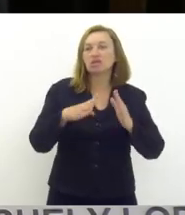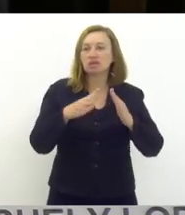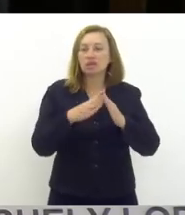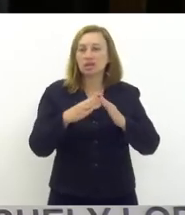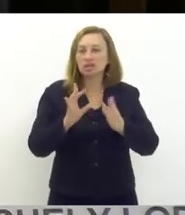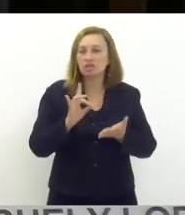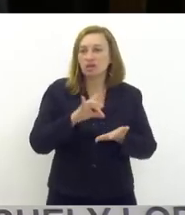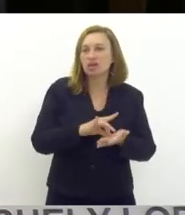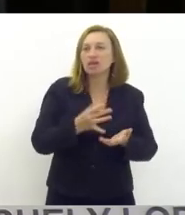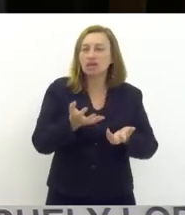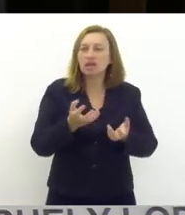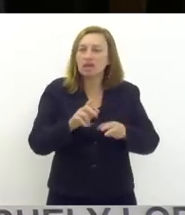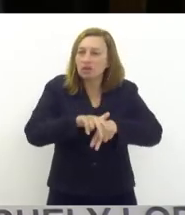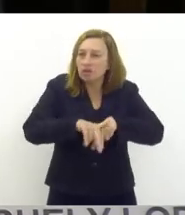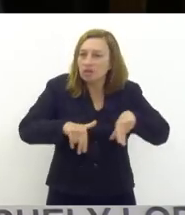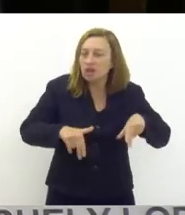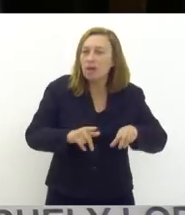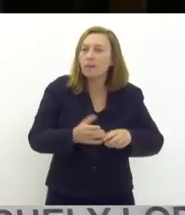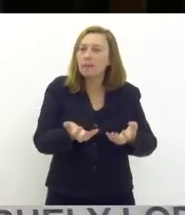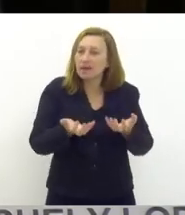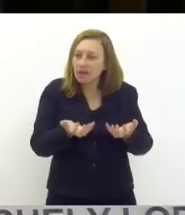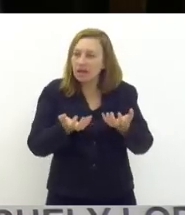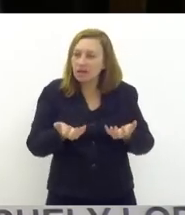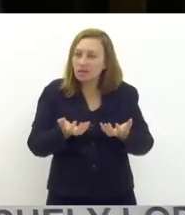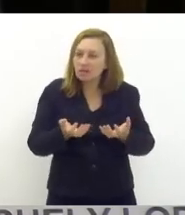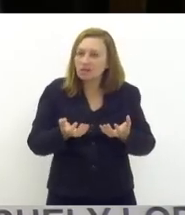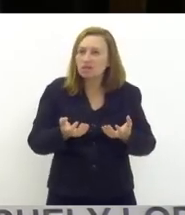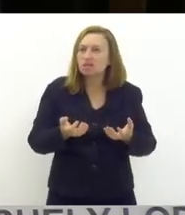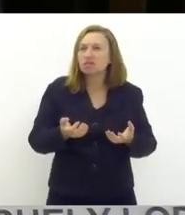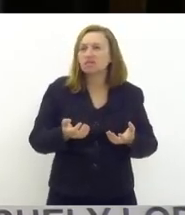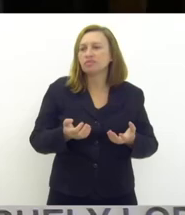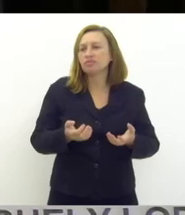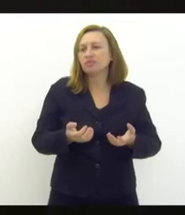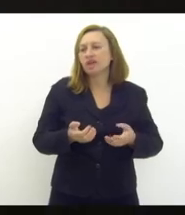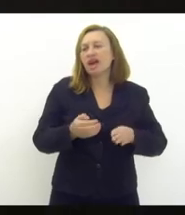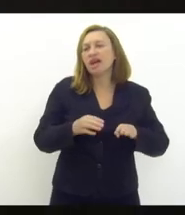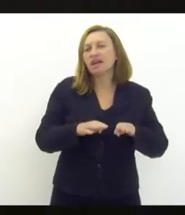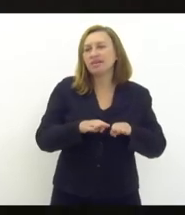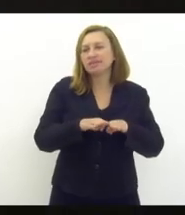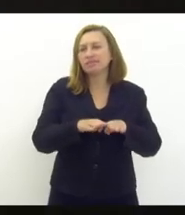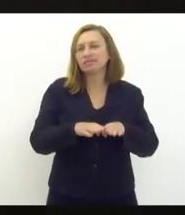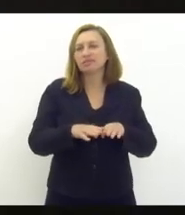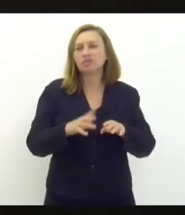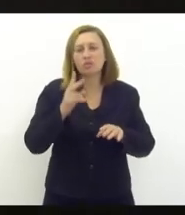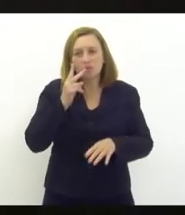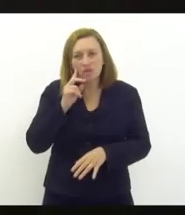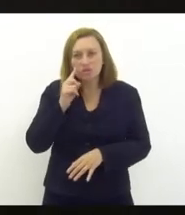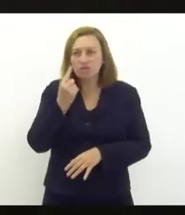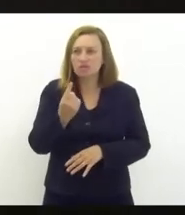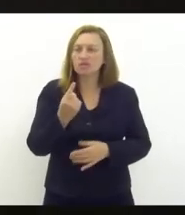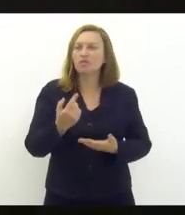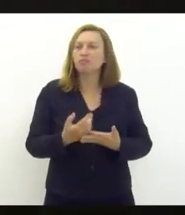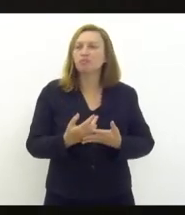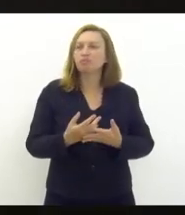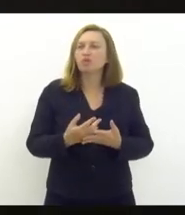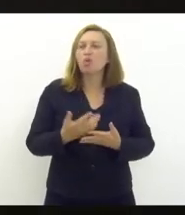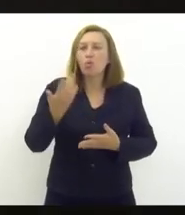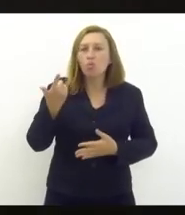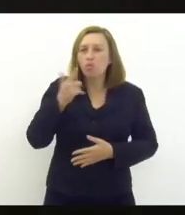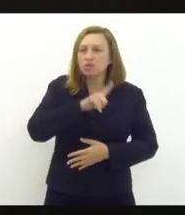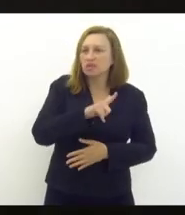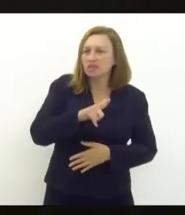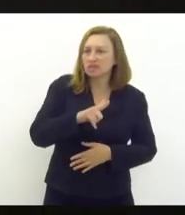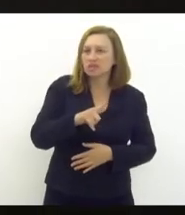Equidade de gênero Mas queremos que venha com esse brilho dout Márcia que venha com esse olhar ela consegue ser